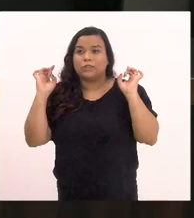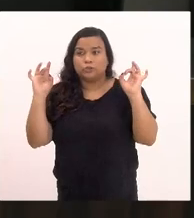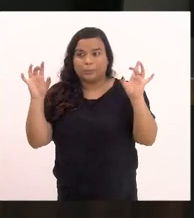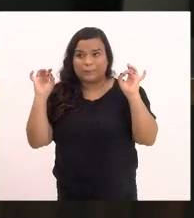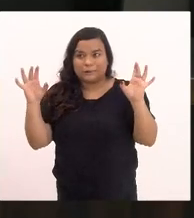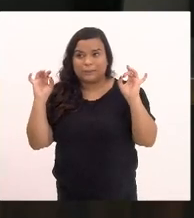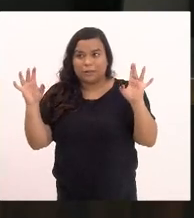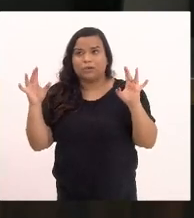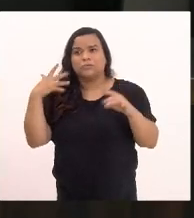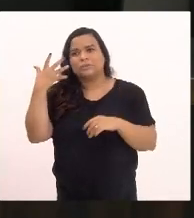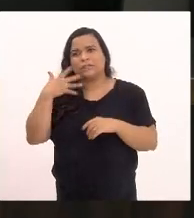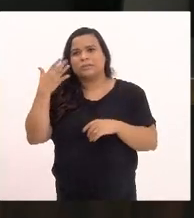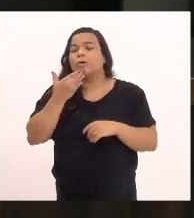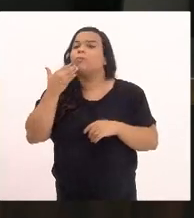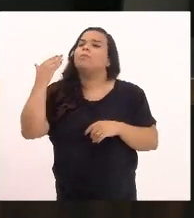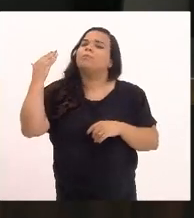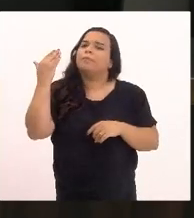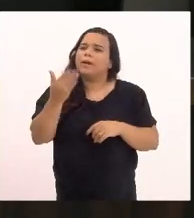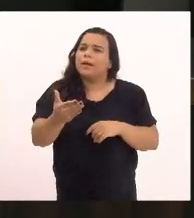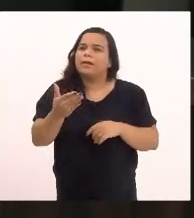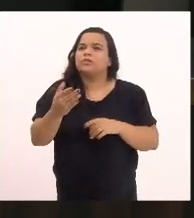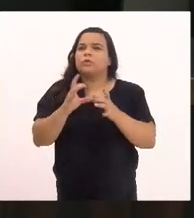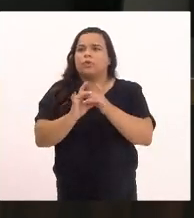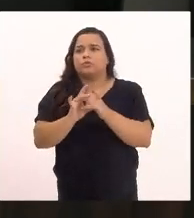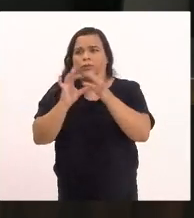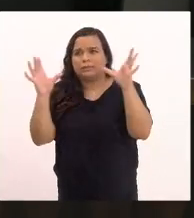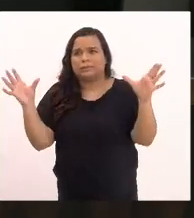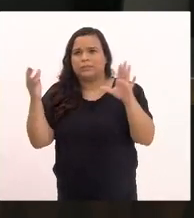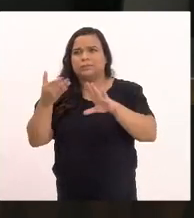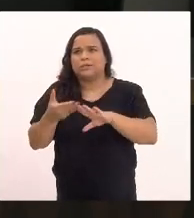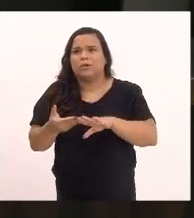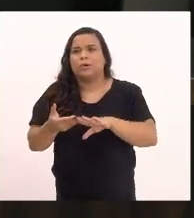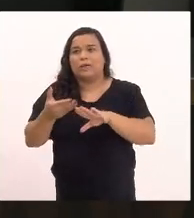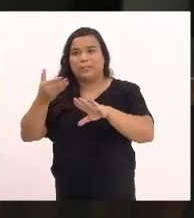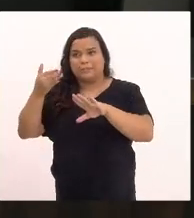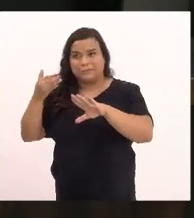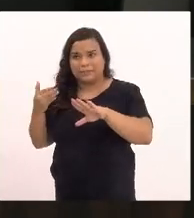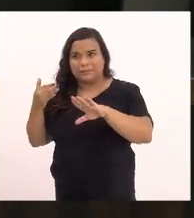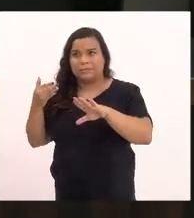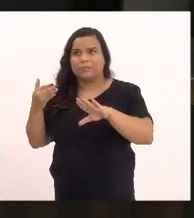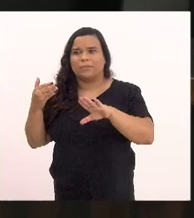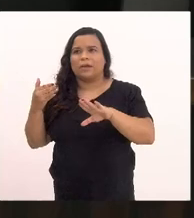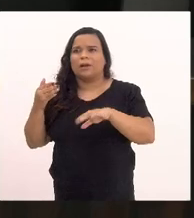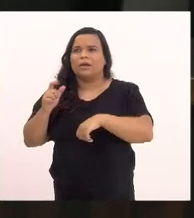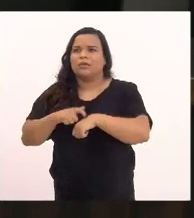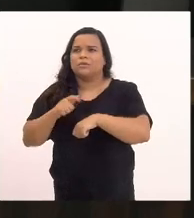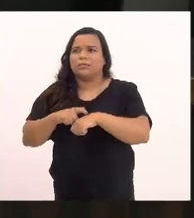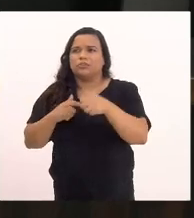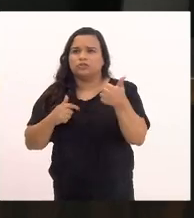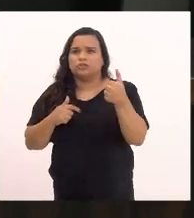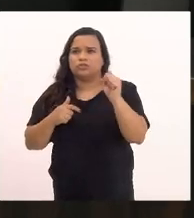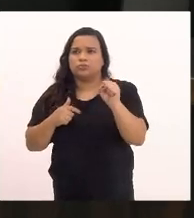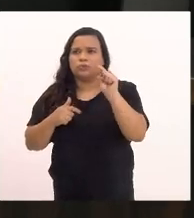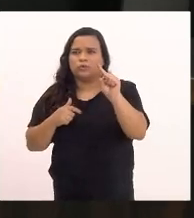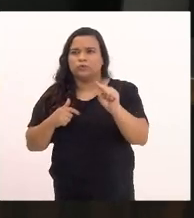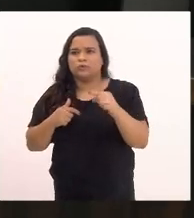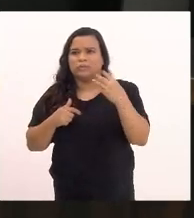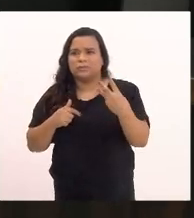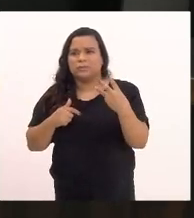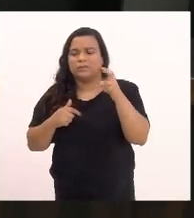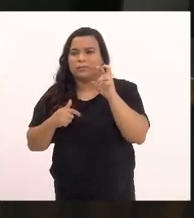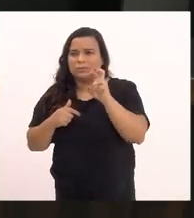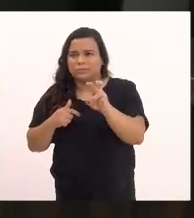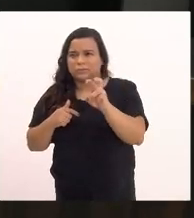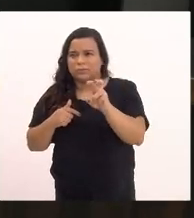do plenário para antecipar a sessão extraordinária de 18 horas e 35 minutos para logo após a sessão ordinária do